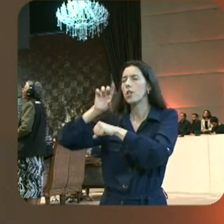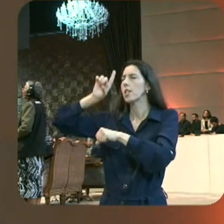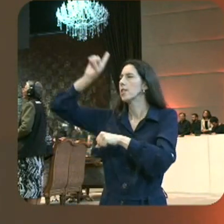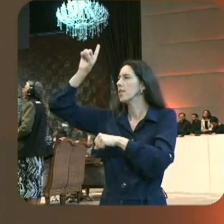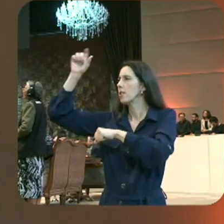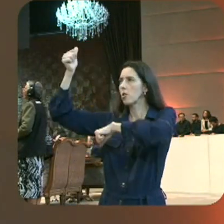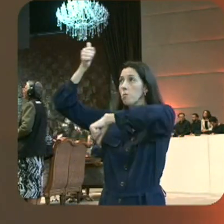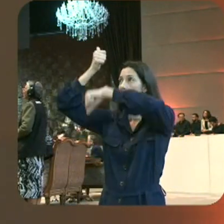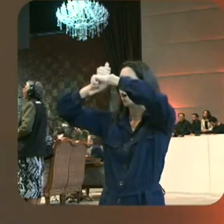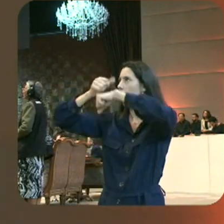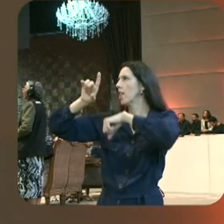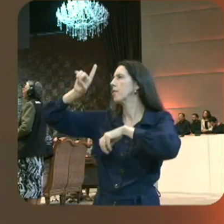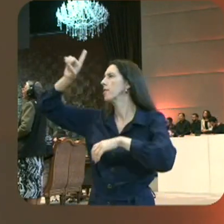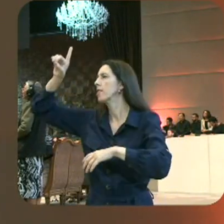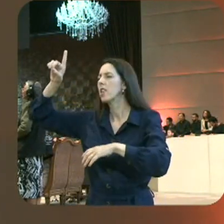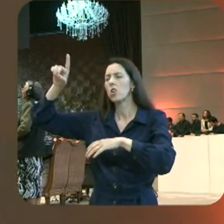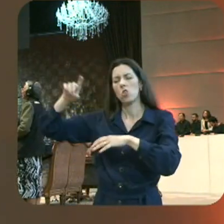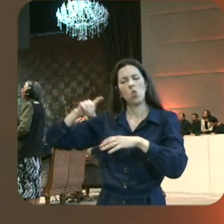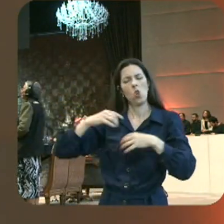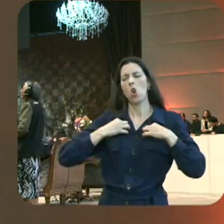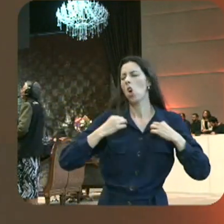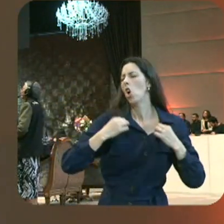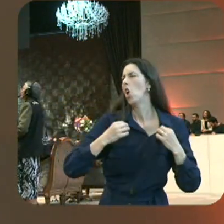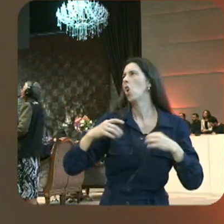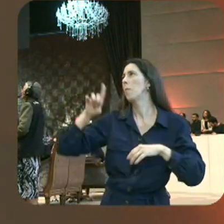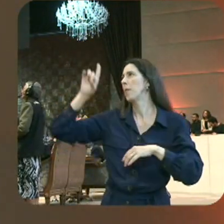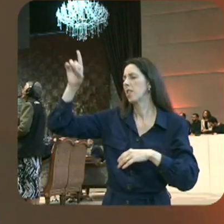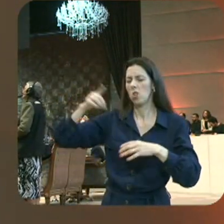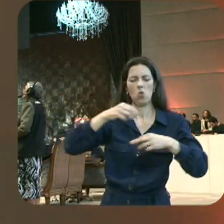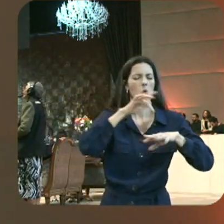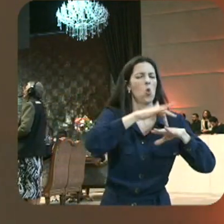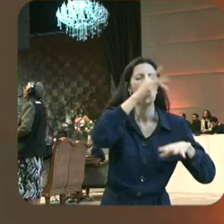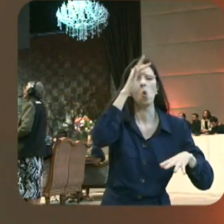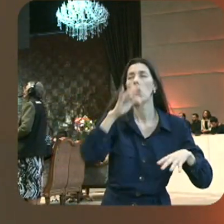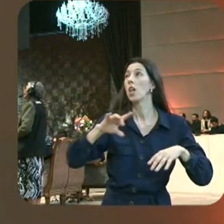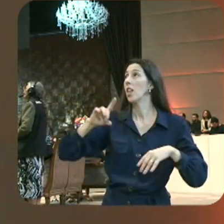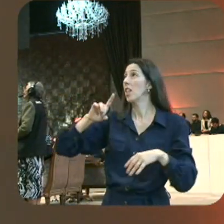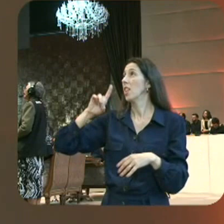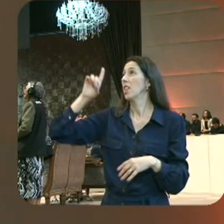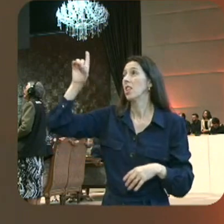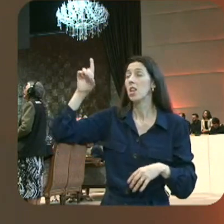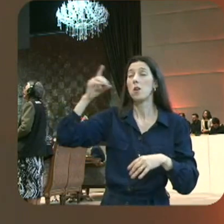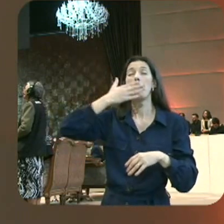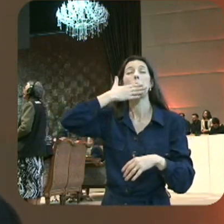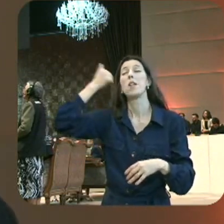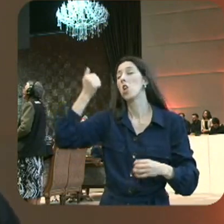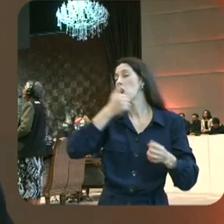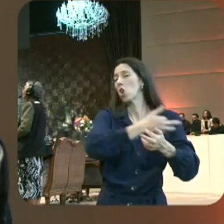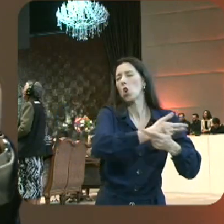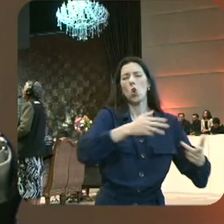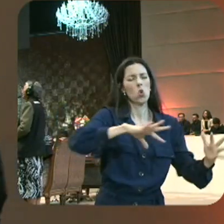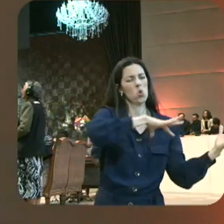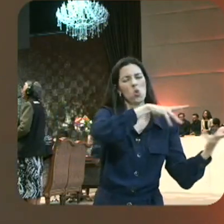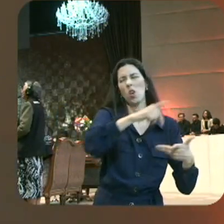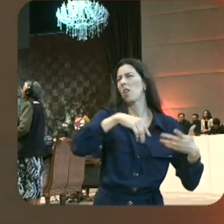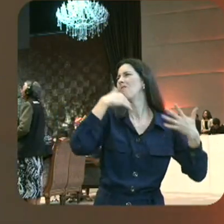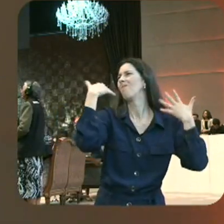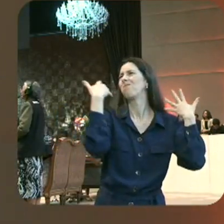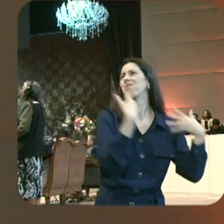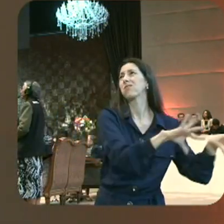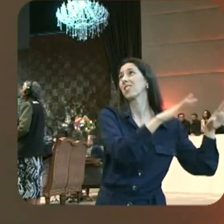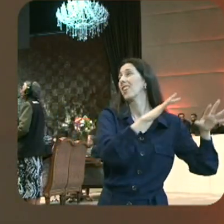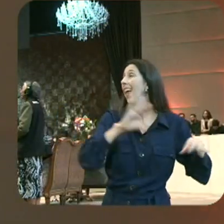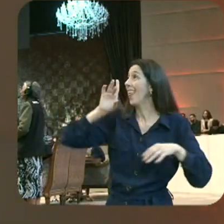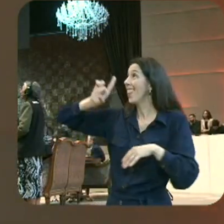maior do que o ouro, do que a prata, do que a roupa, do que o elogio, do que isso, do que aquilo, sei lá o que mais,